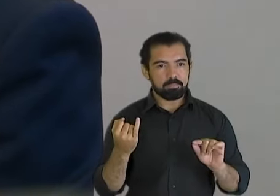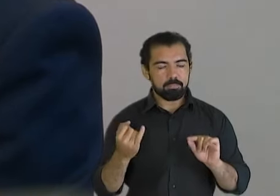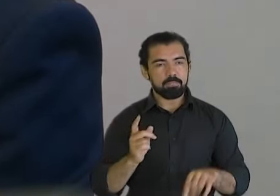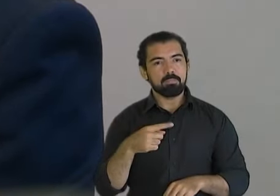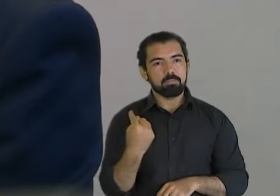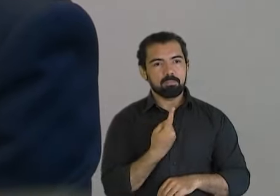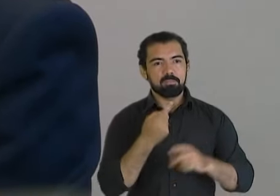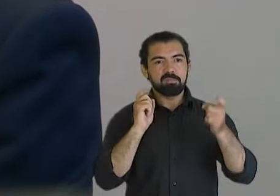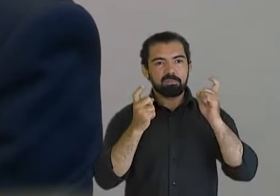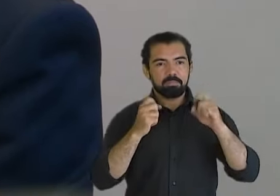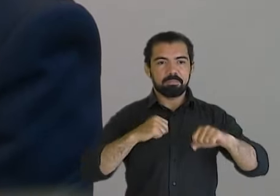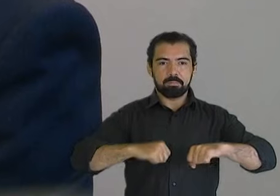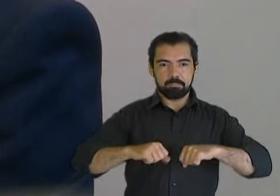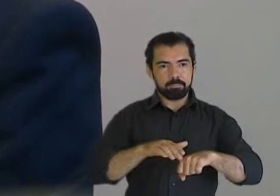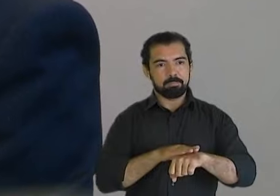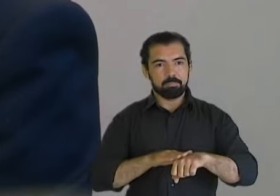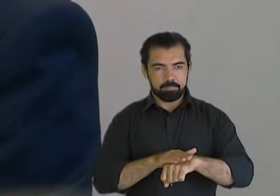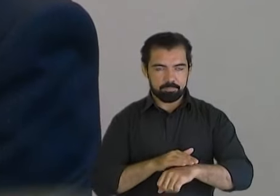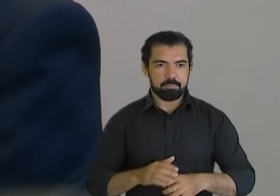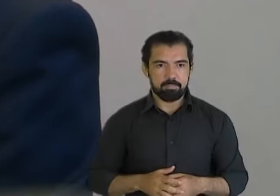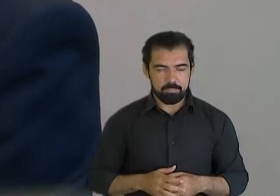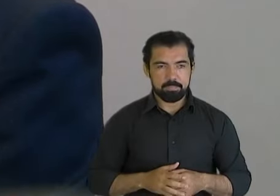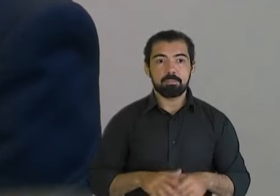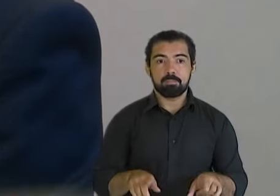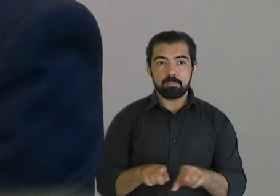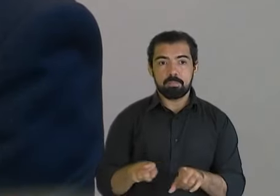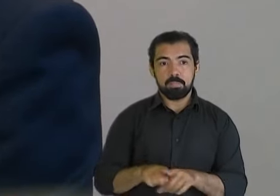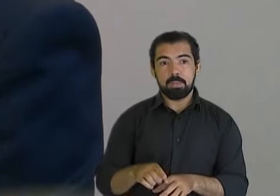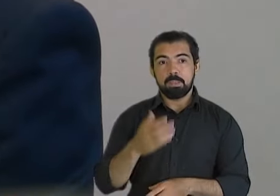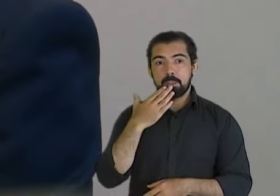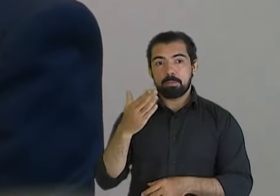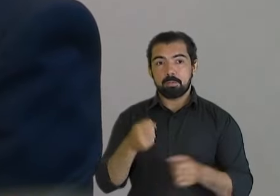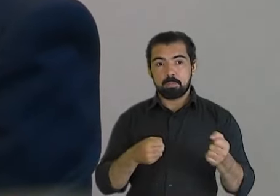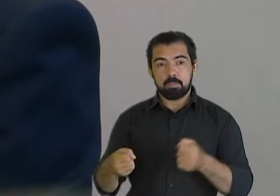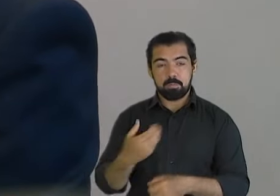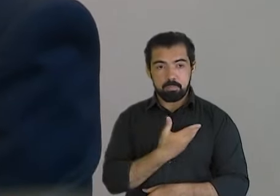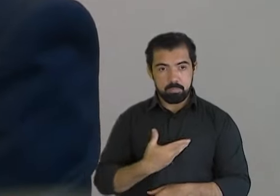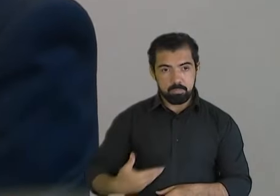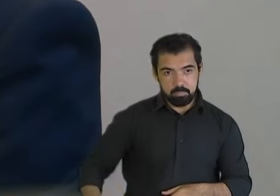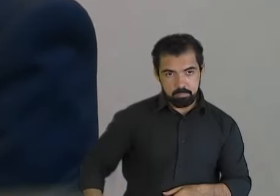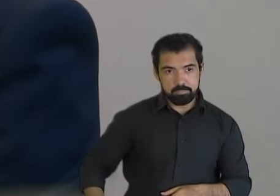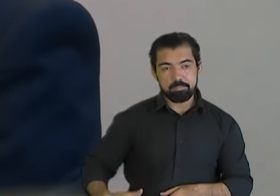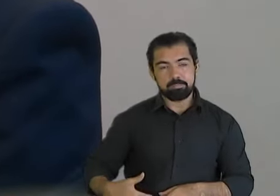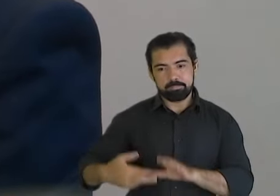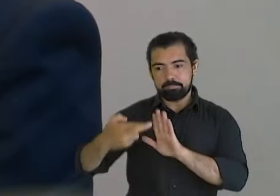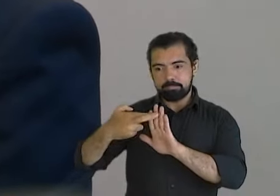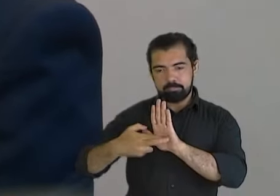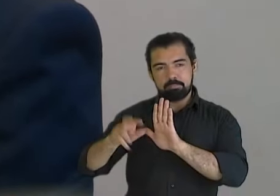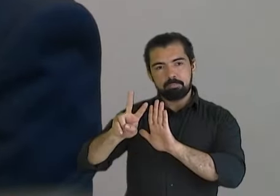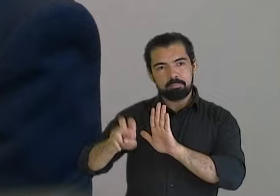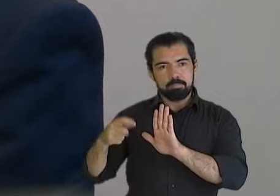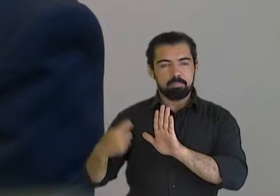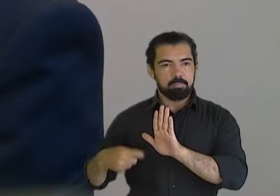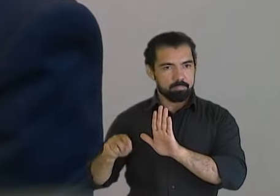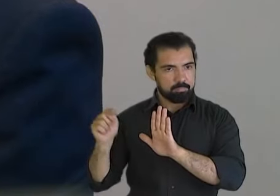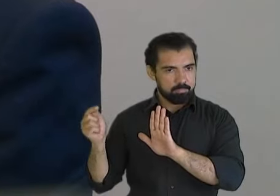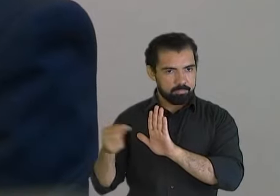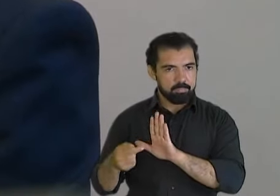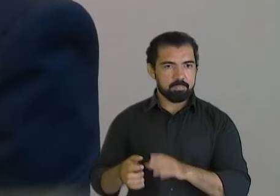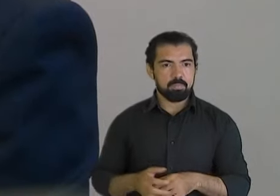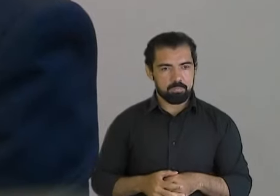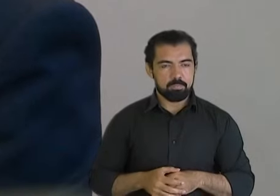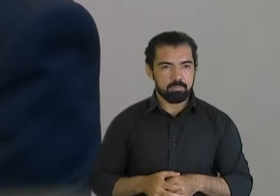discutirmos, de nós debatermos, a importância de nós cobrarmos do poder público a regulamentação da questão, um posicionamento, né? De o uma posicionamento